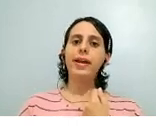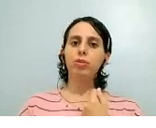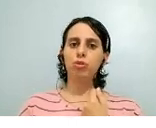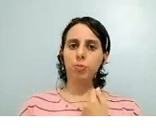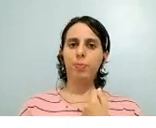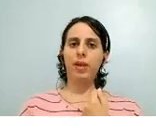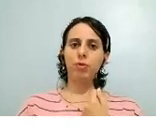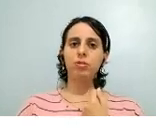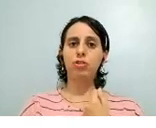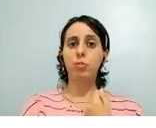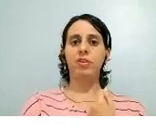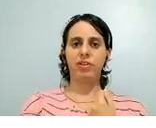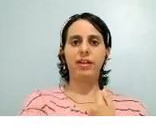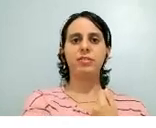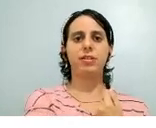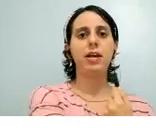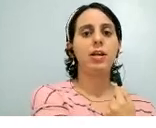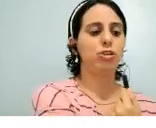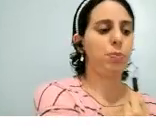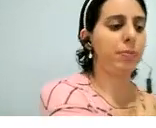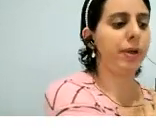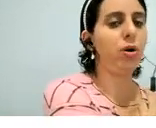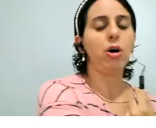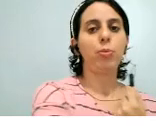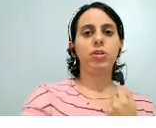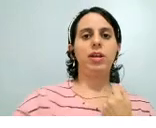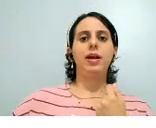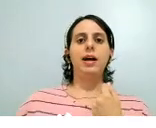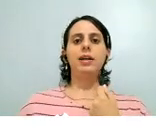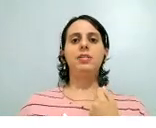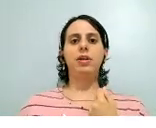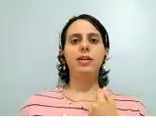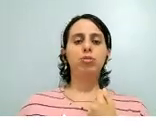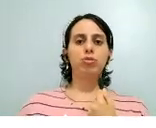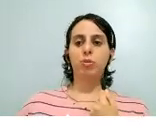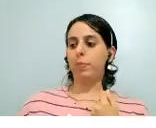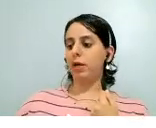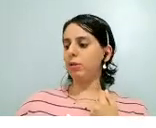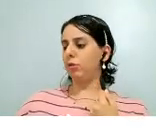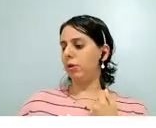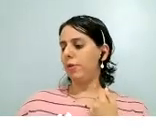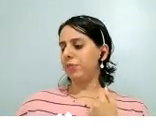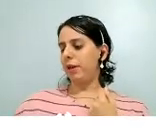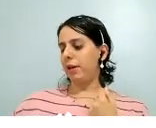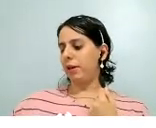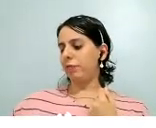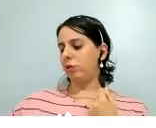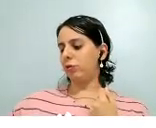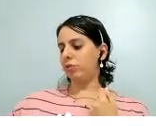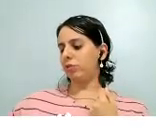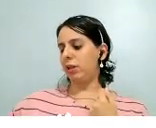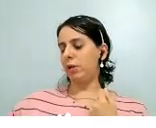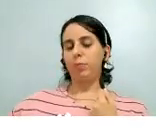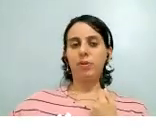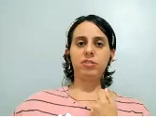Uso um lenço de papel, de preferência, né, de papel, porque aqueles lenços de pano,